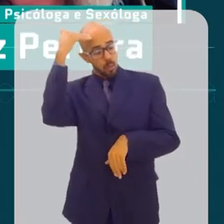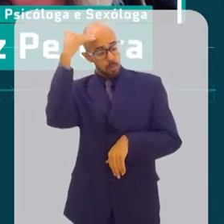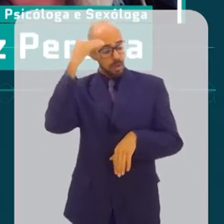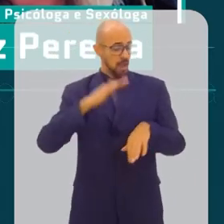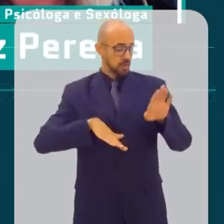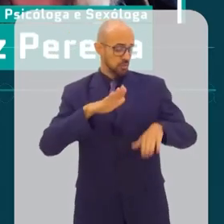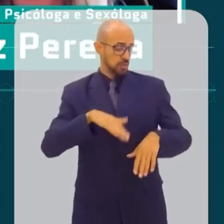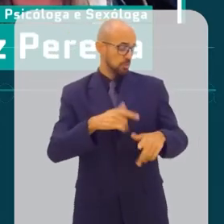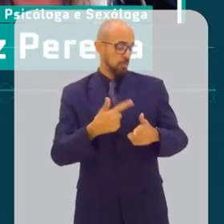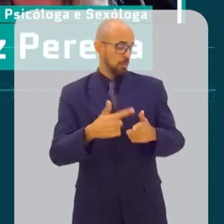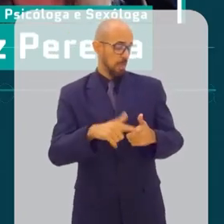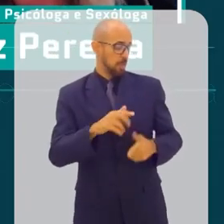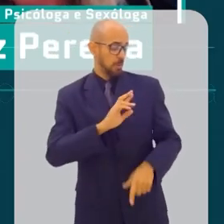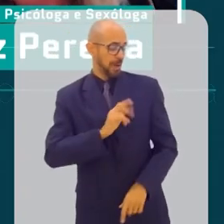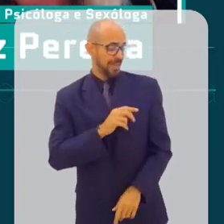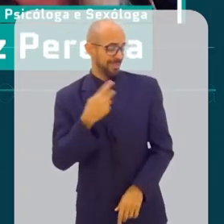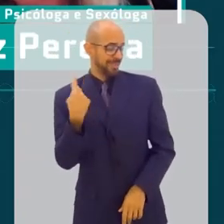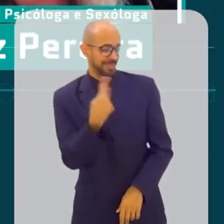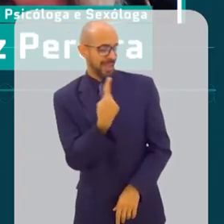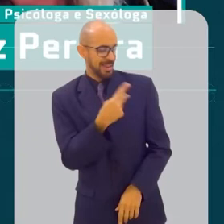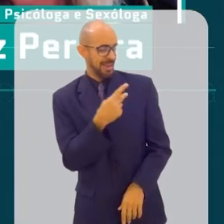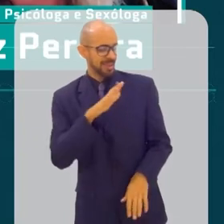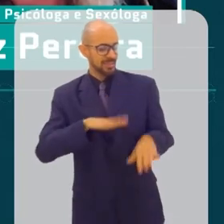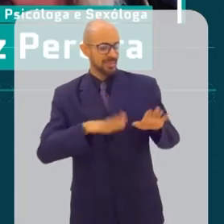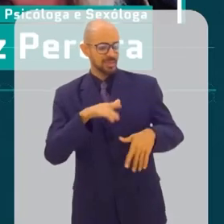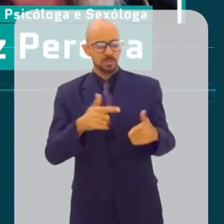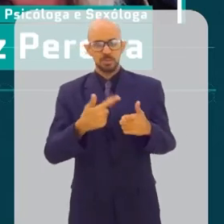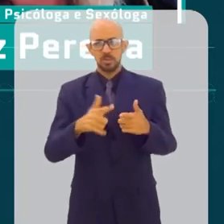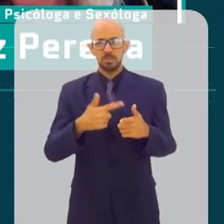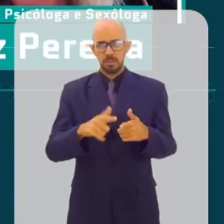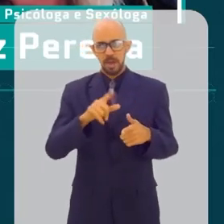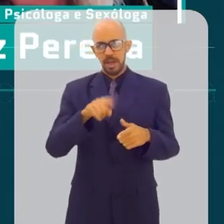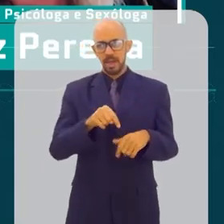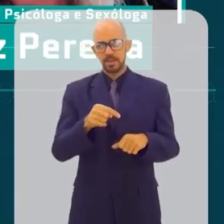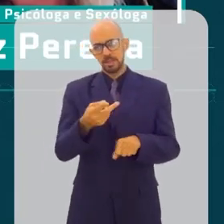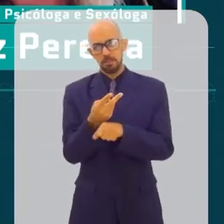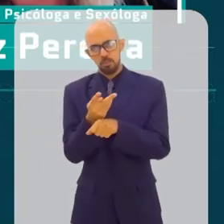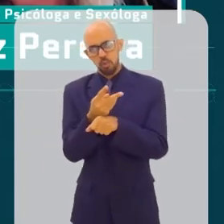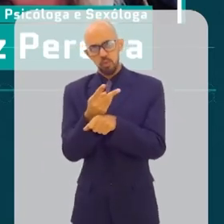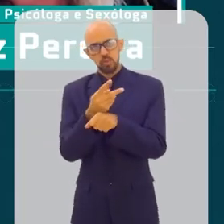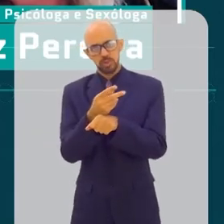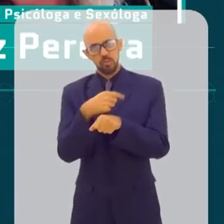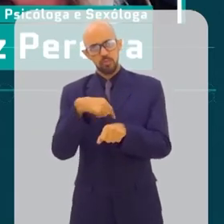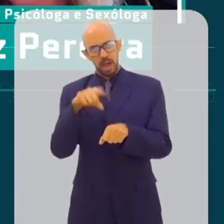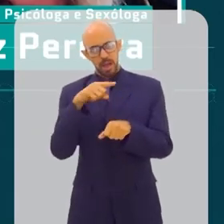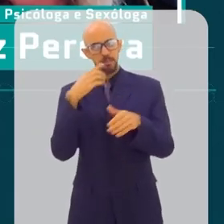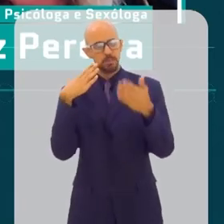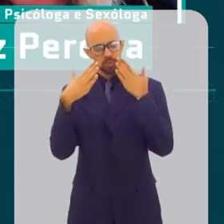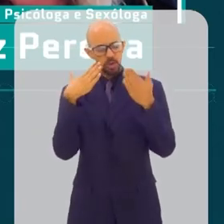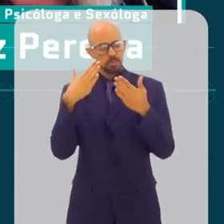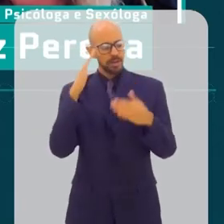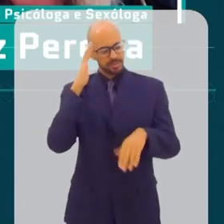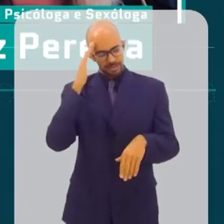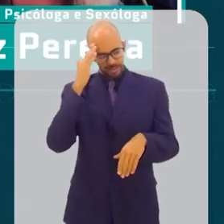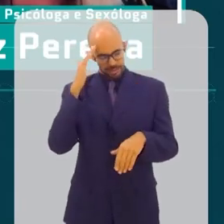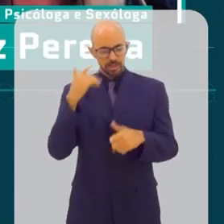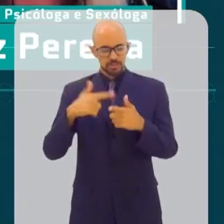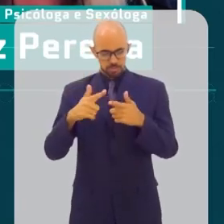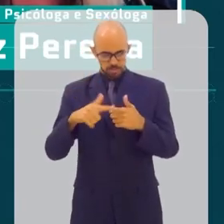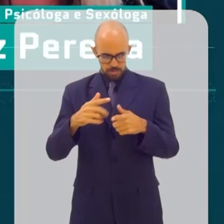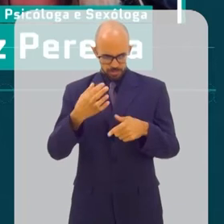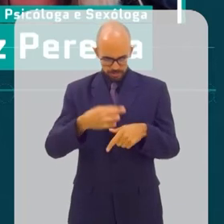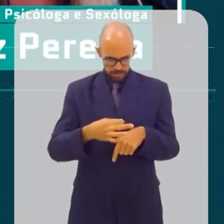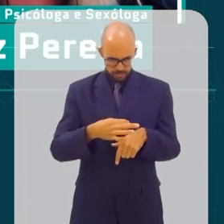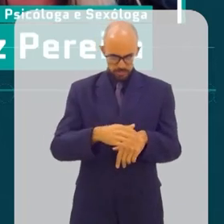está nela. E o problema pode não estar nela, né? Então é muito importante que se busque ajuda, né, psicológica para poder